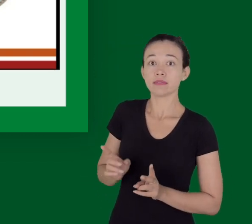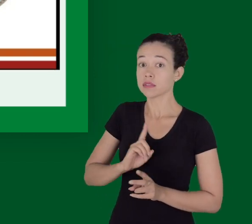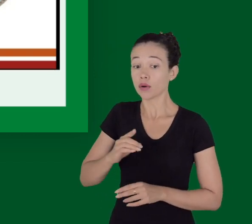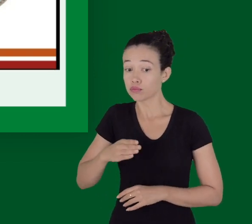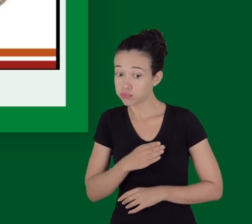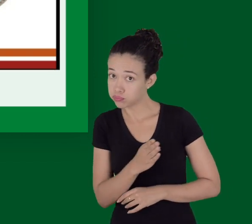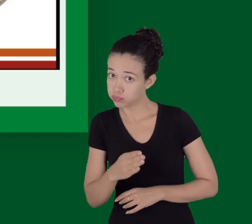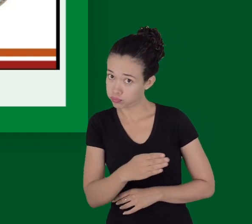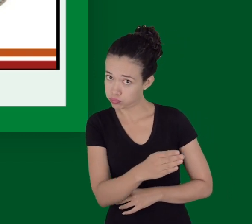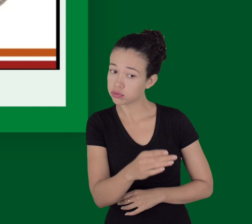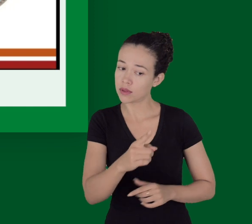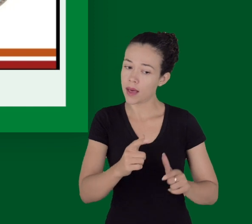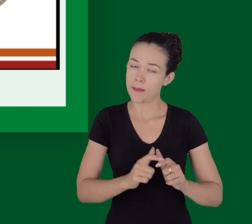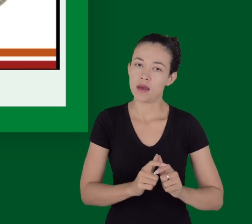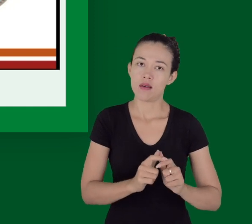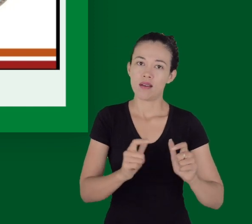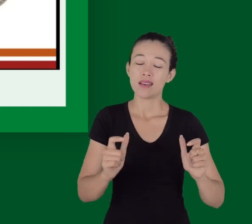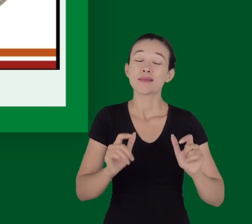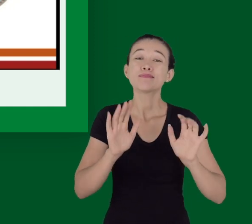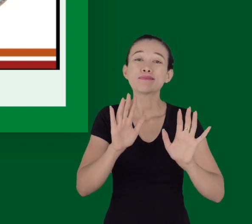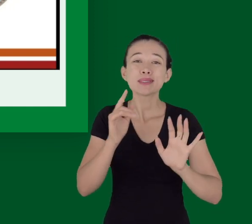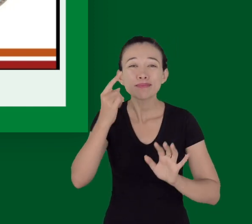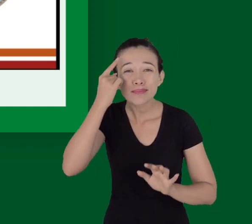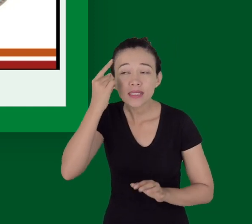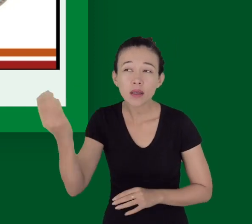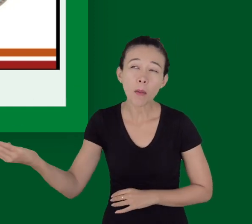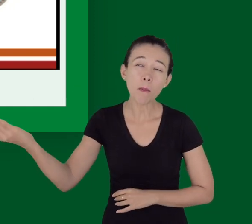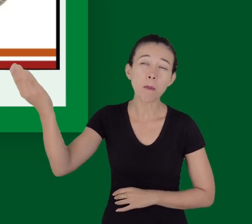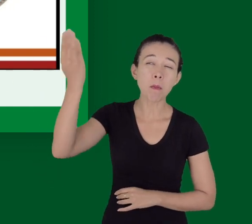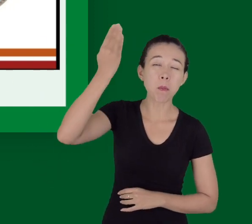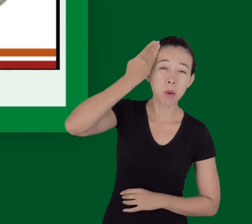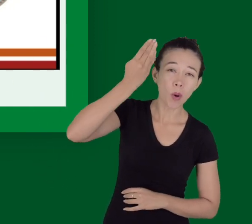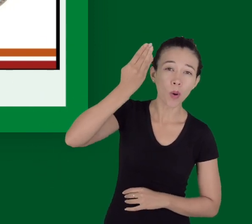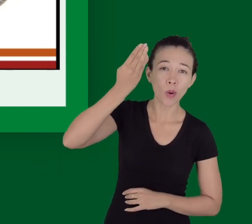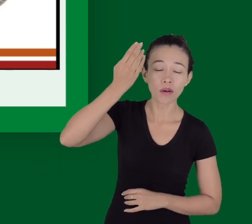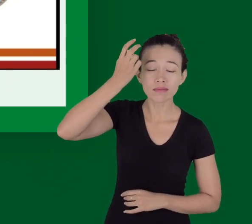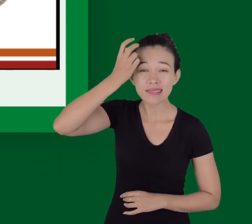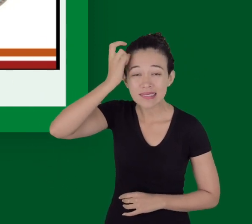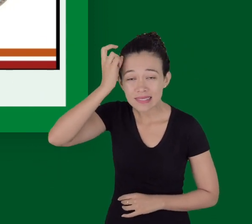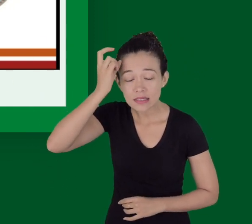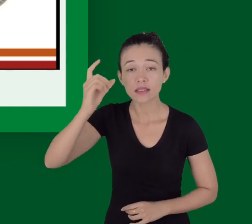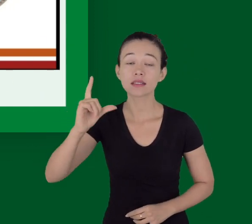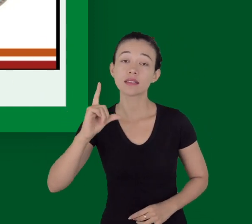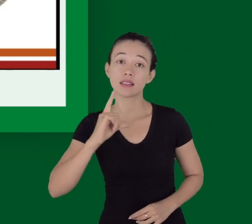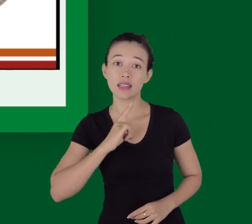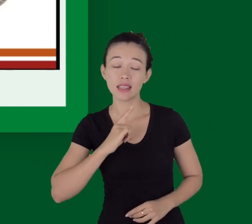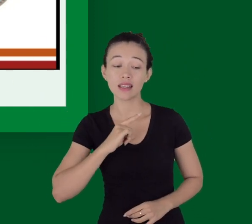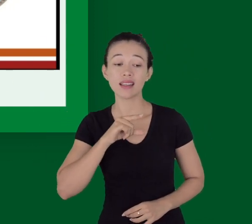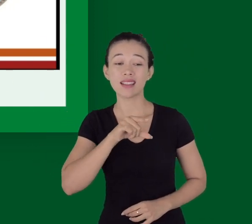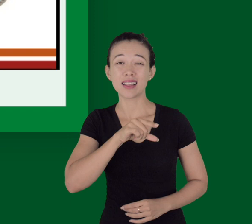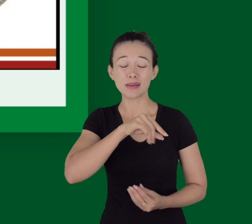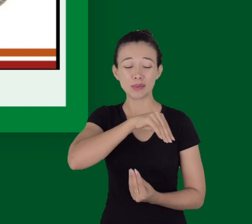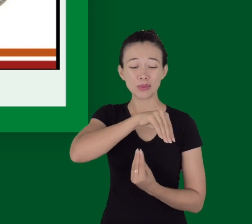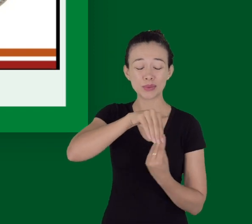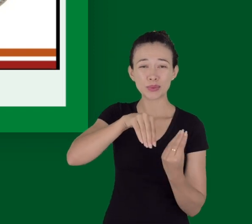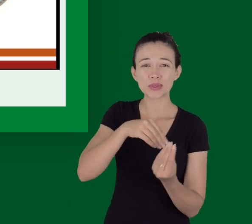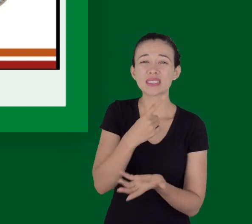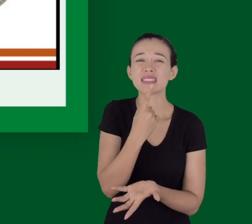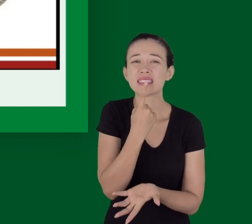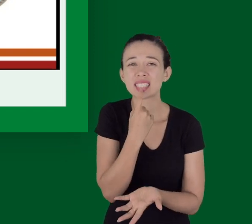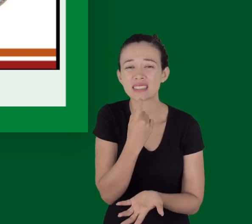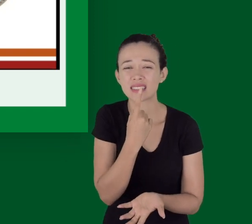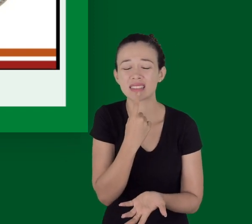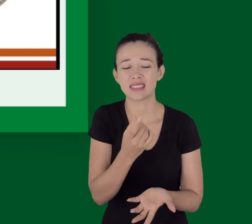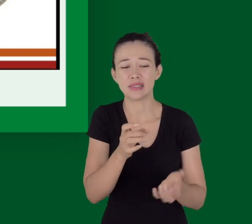não permanece nessas cavidades, isso é muito comprometido numa situação de trauma. Então, se eu tenho sangue nesses